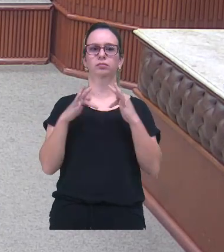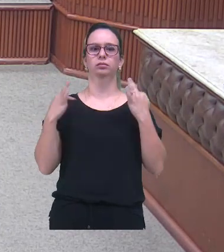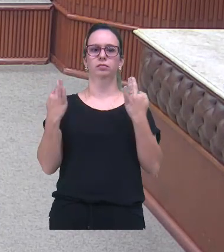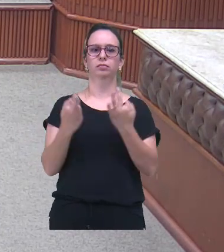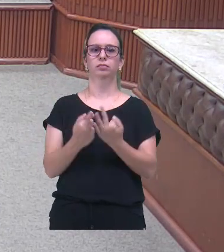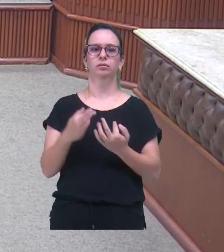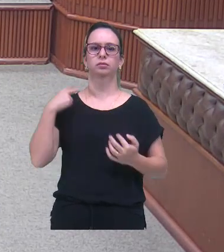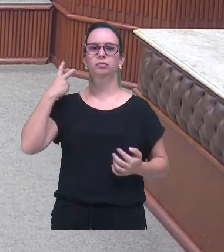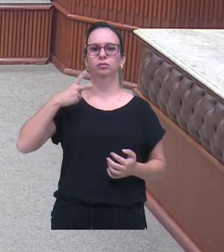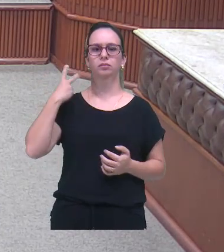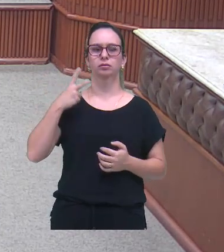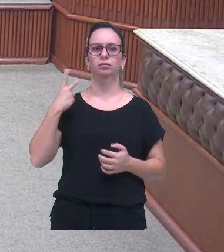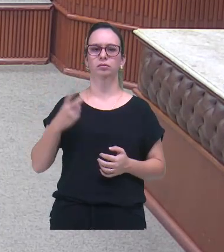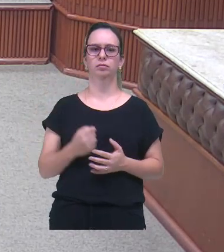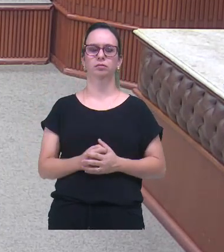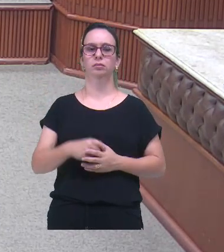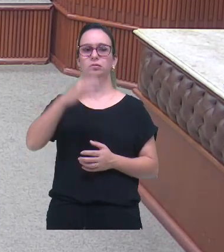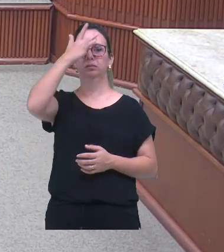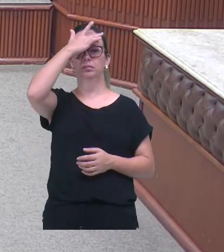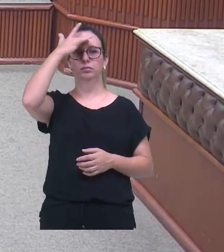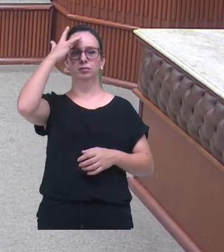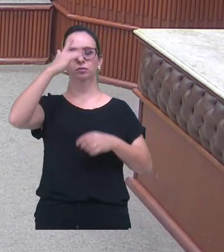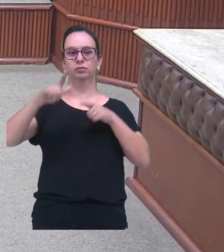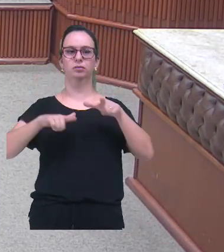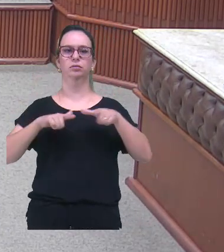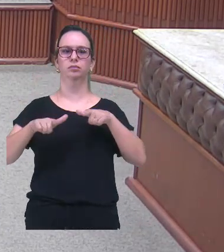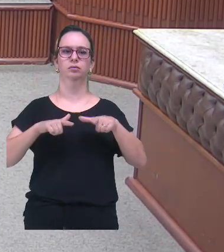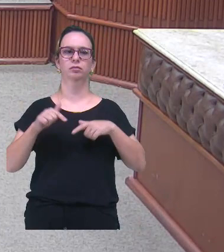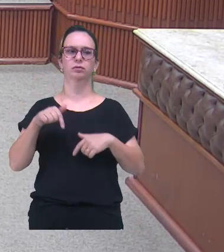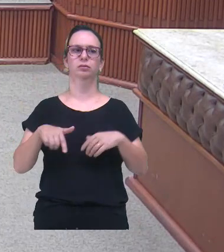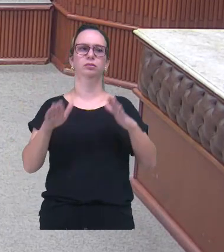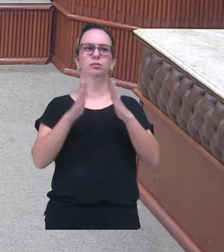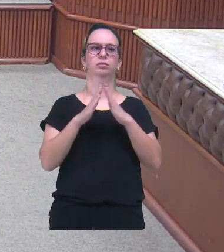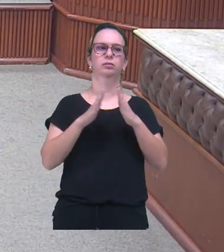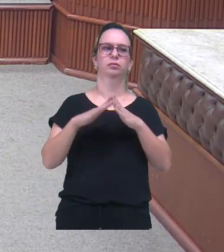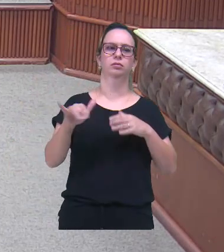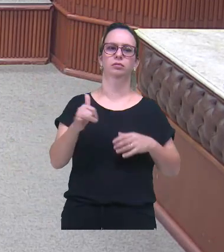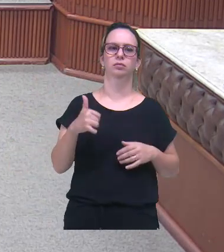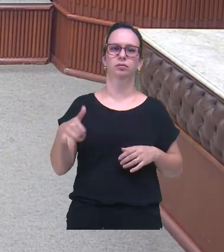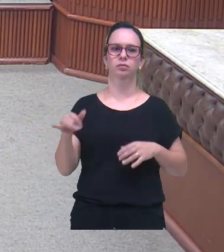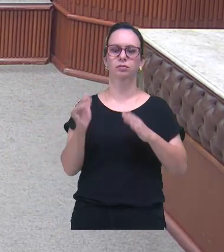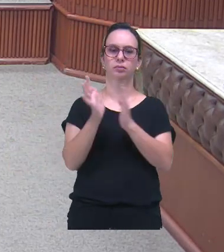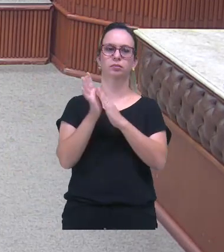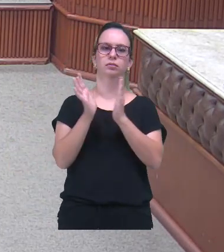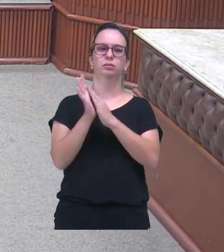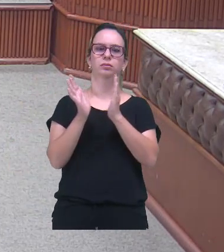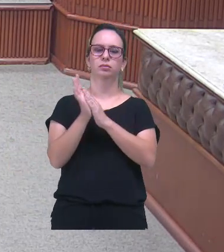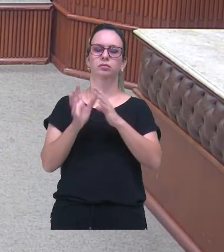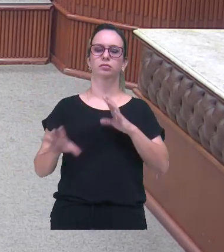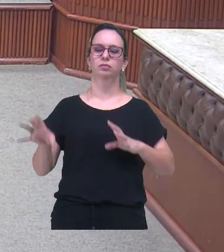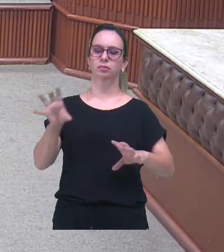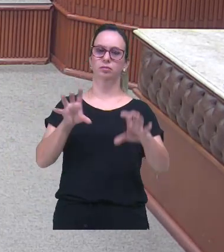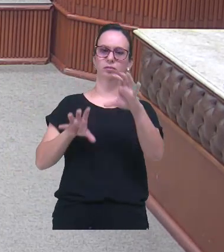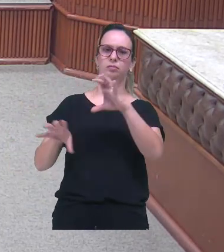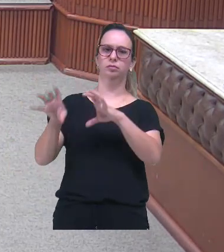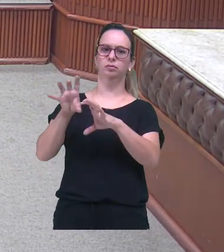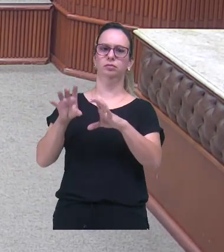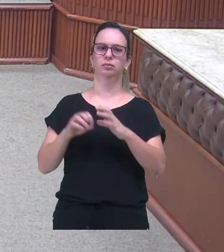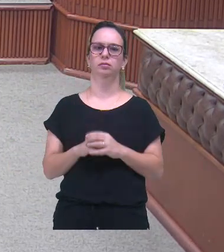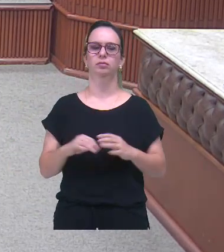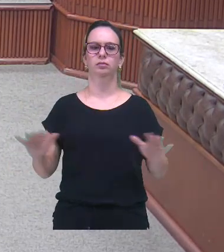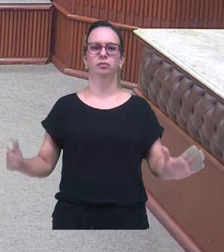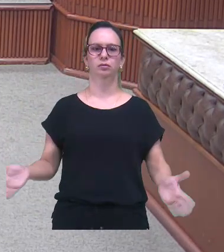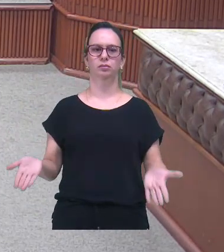os colaboradores desta casa, no qual eu já aproveito e parabenizo pela organização do evento,